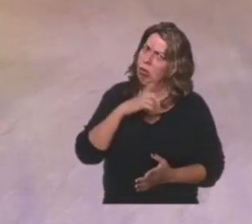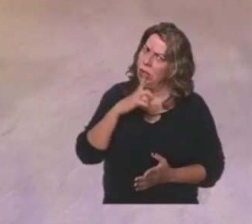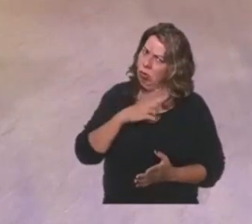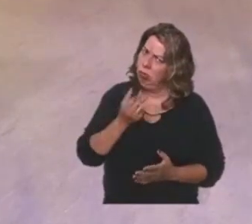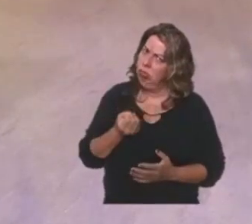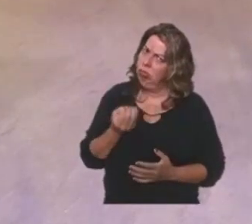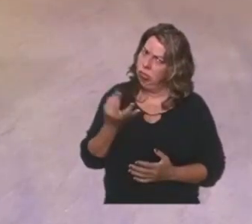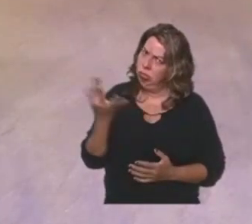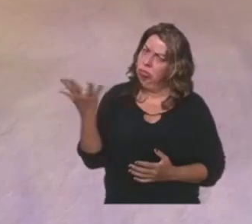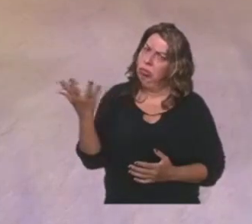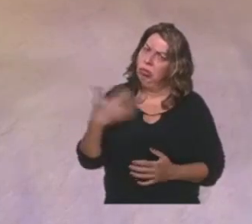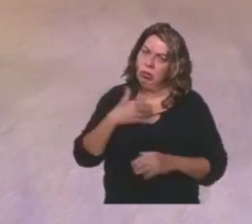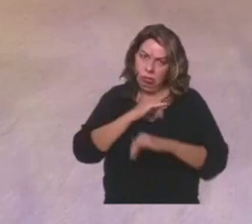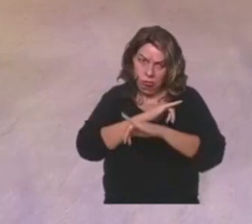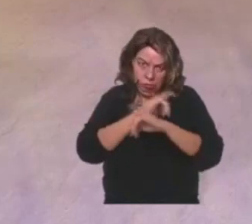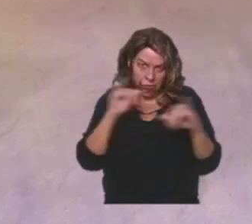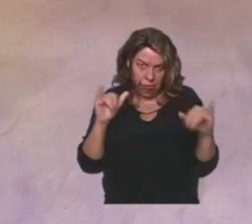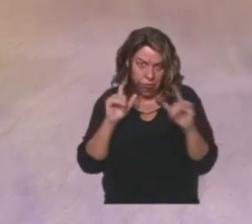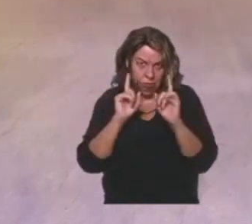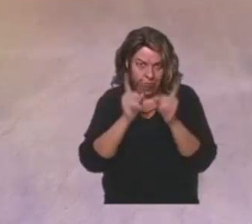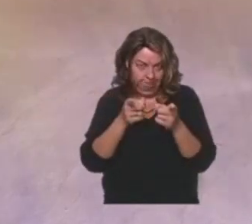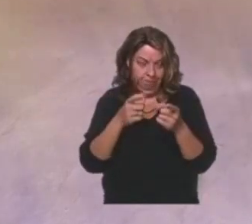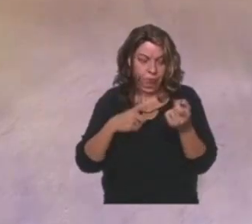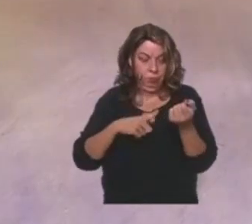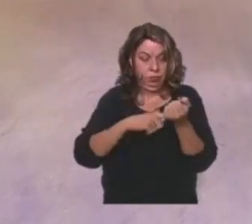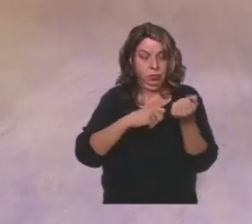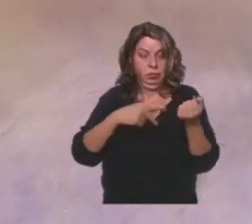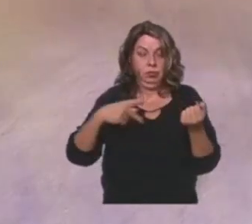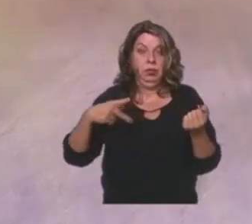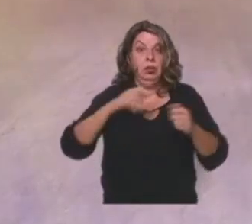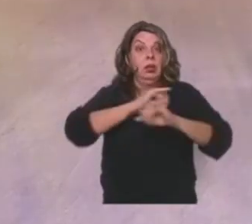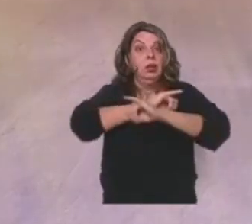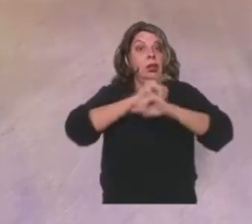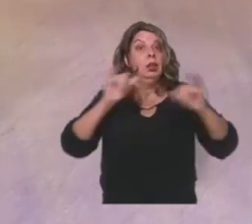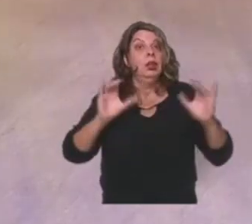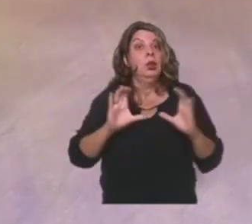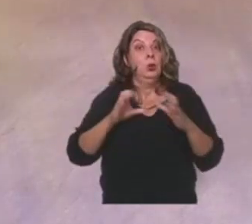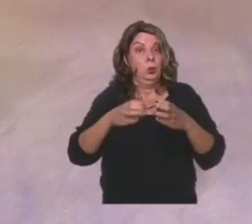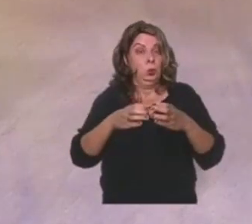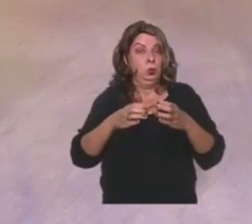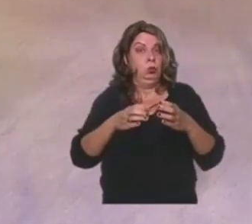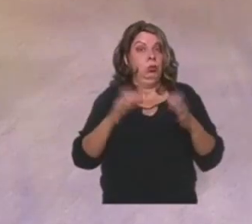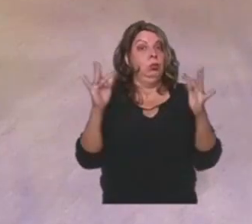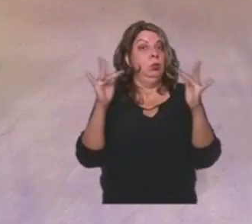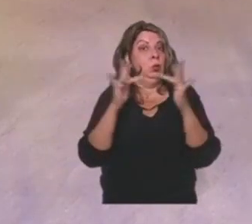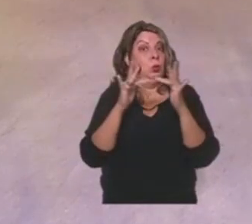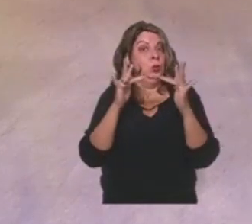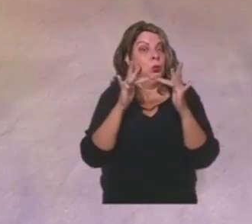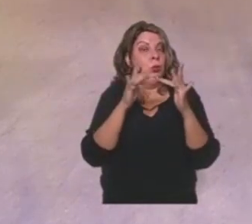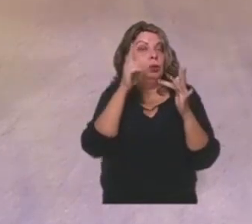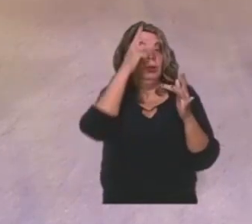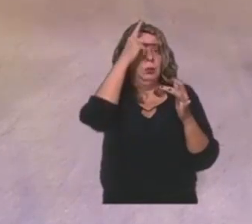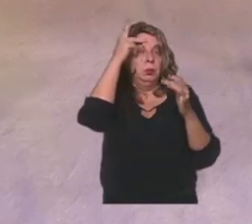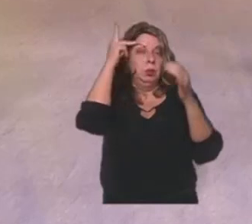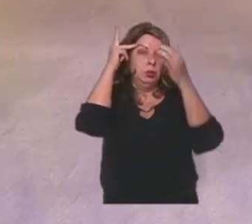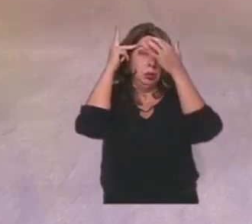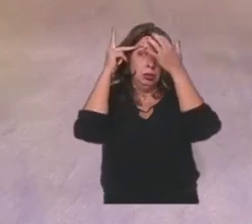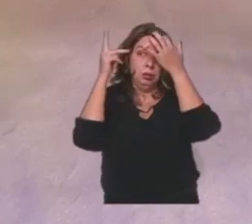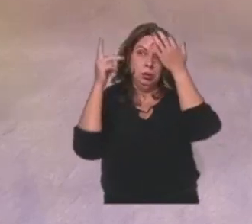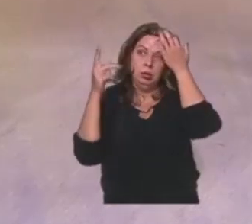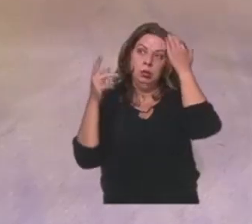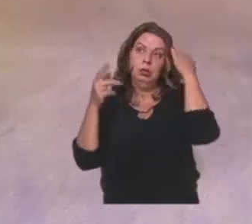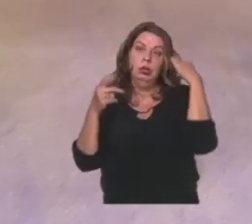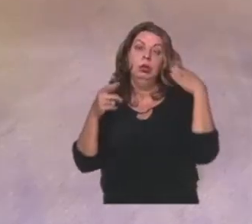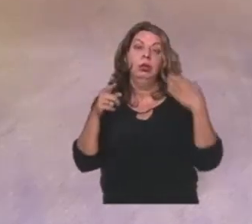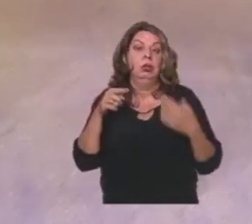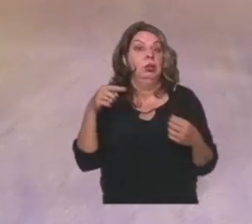aí, ó. E tem um recadinho pra você, tá? O Caju Cap informa que a nossa equipe sempre entra em contato com os nossos contemplados, como agora, Kathleen